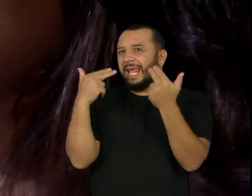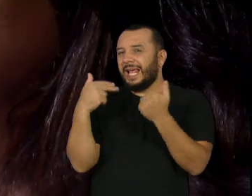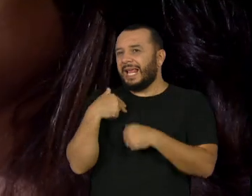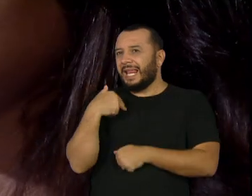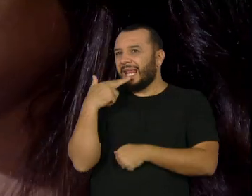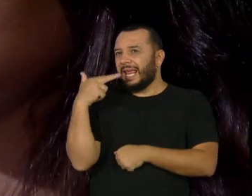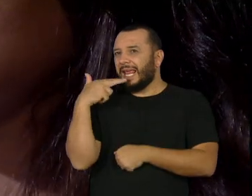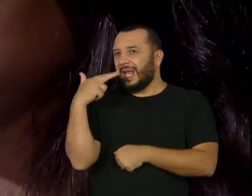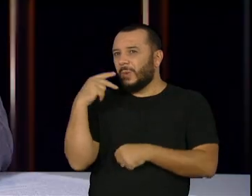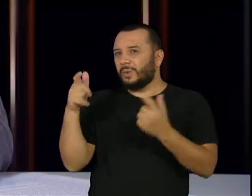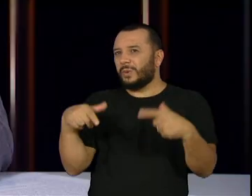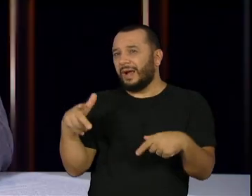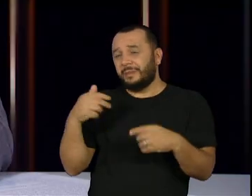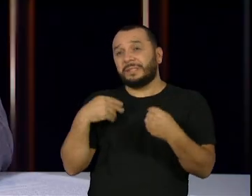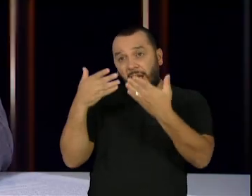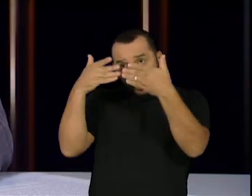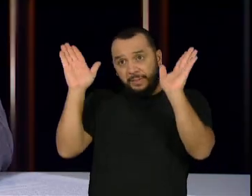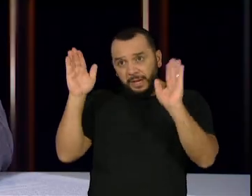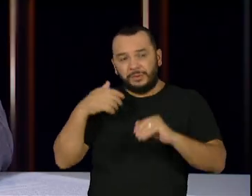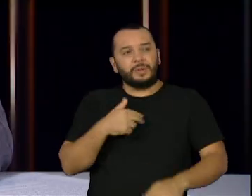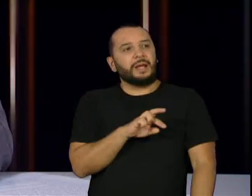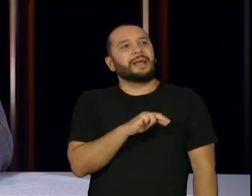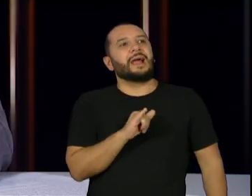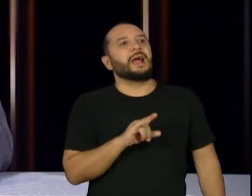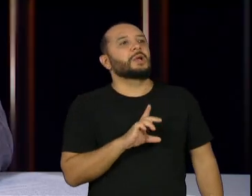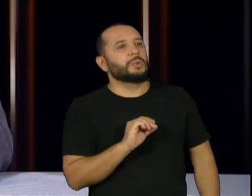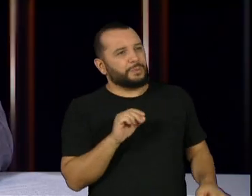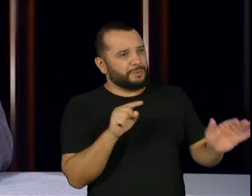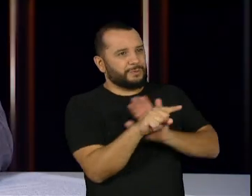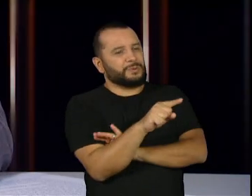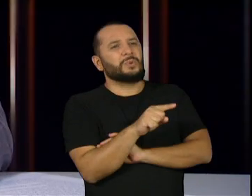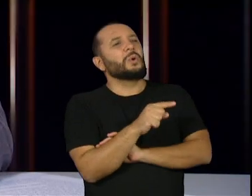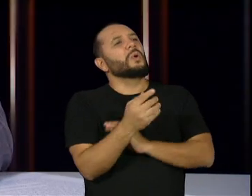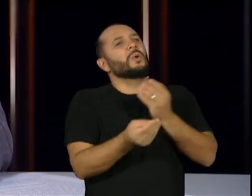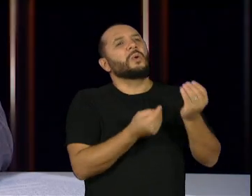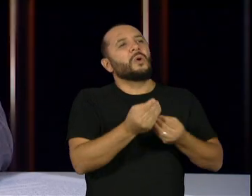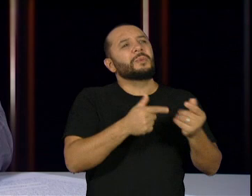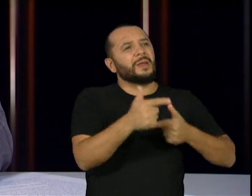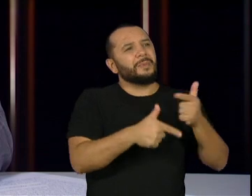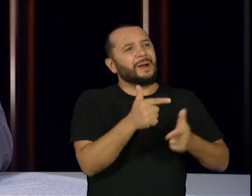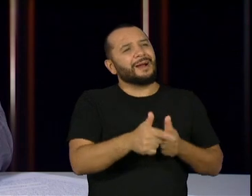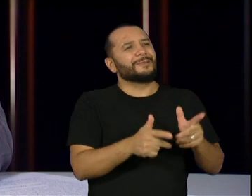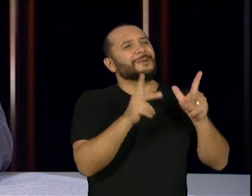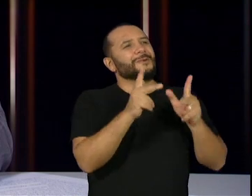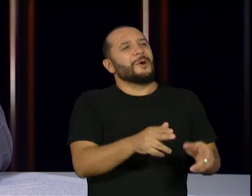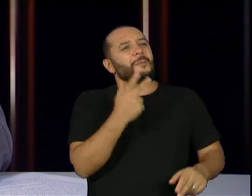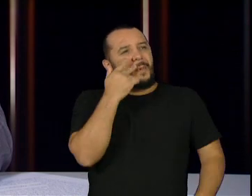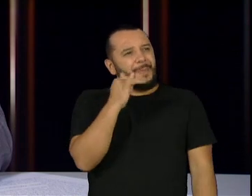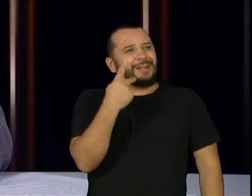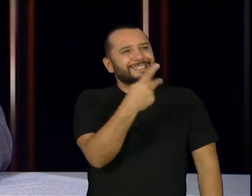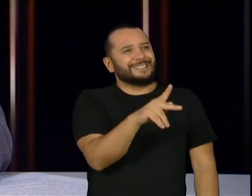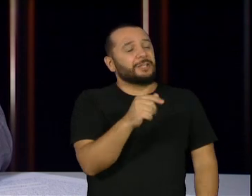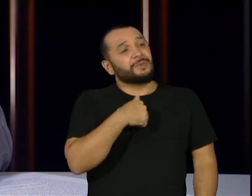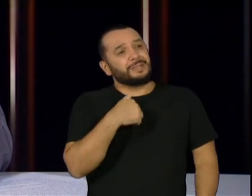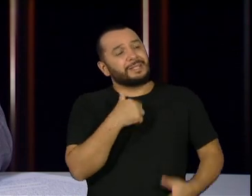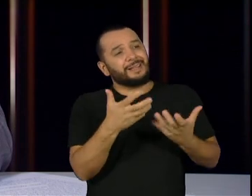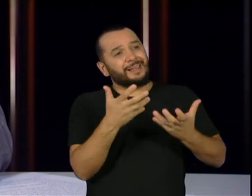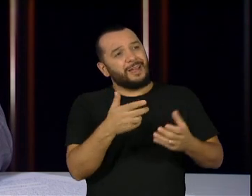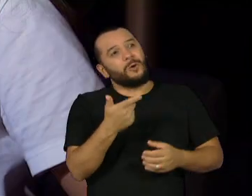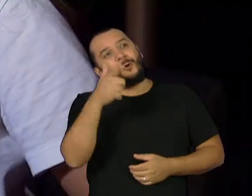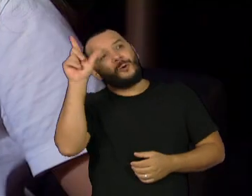à viagem. Ricardo Barros Lourenço. Tamara, como é estar na mesma carreira que seu pai? Você já quis seguir outros